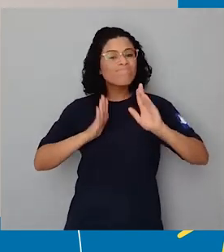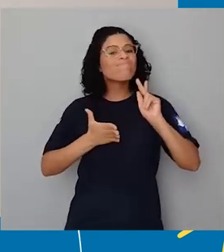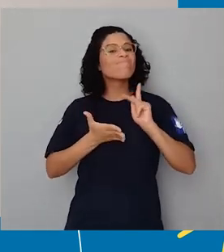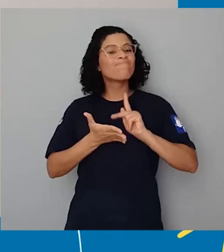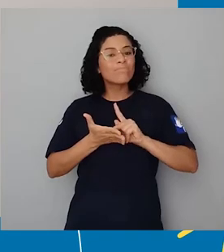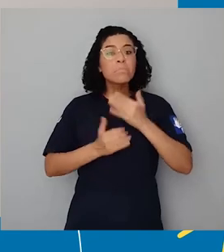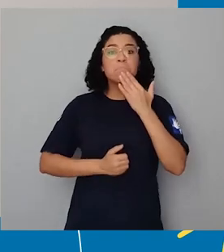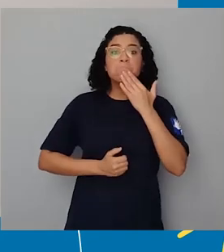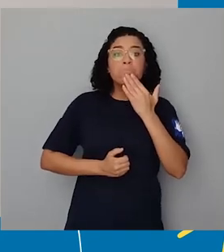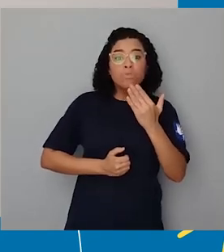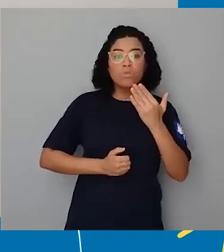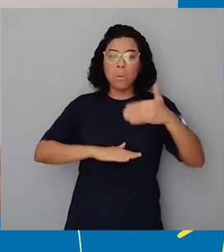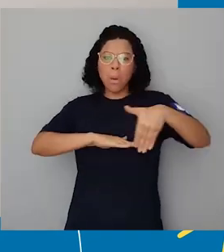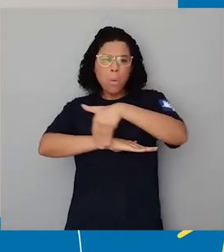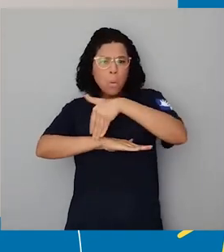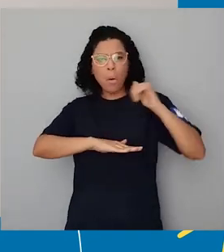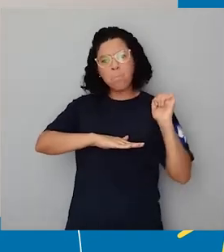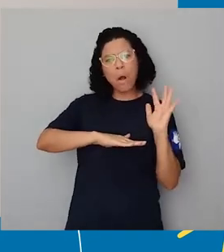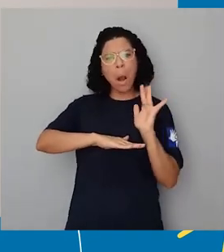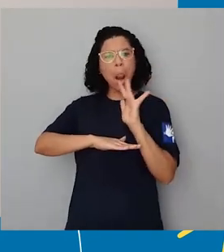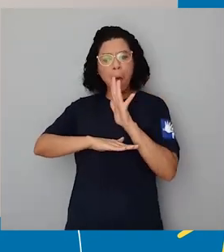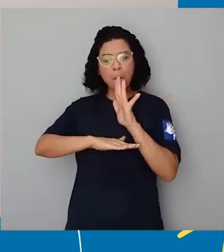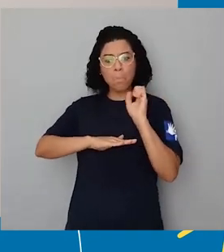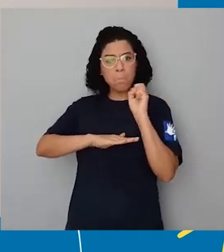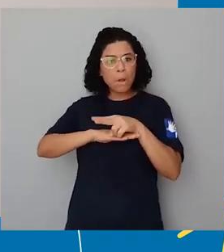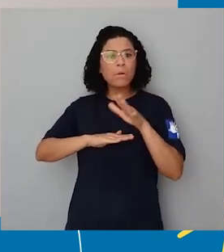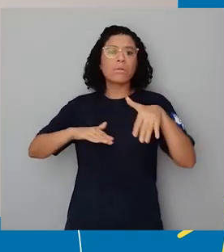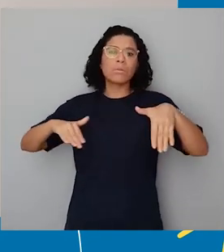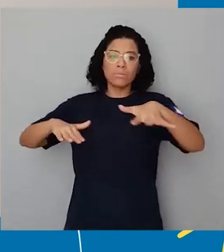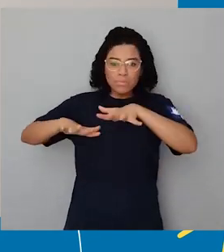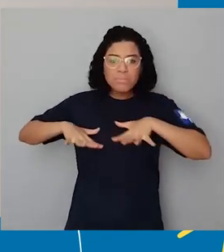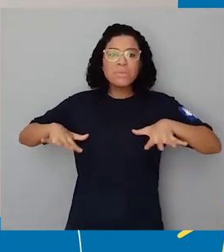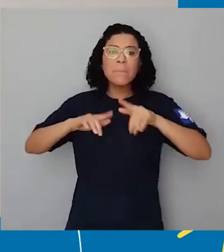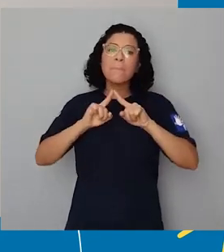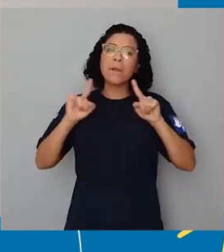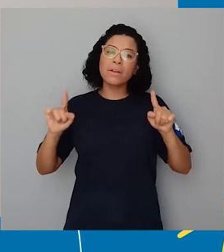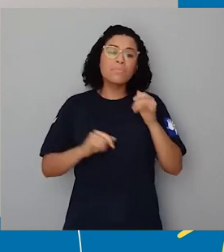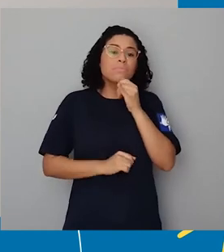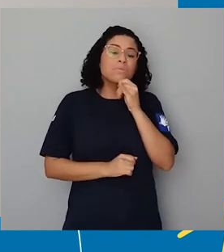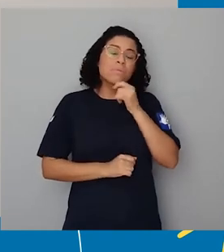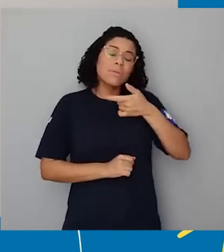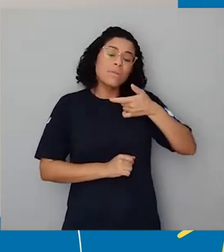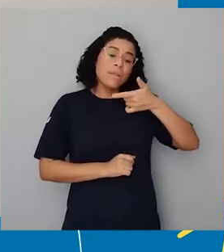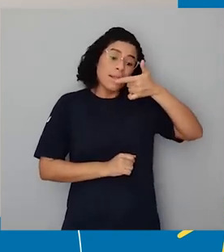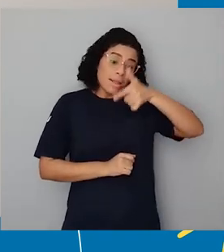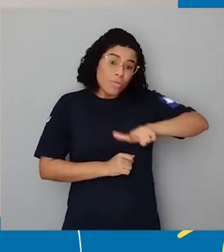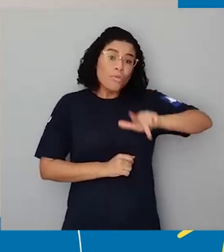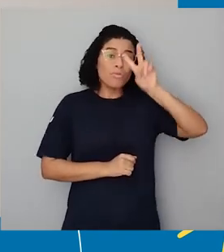Não estamos pedindo para ninguém sair das ruas e ocupar os espaços. Estamos, por exemplo,